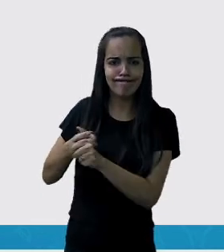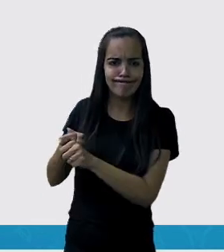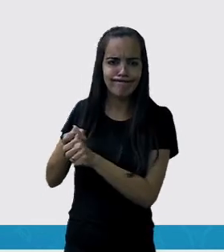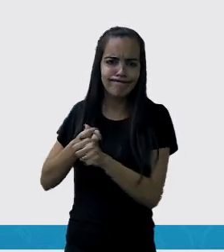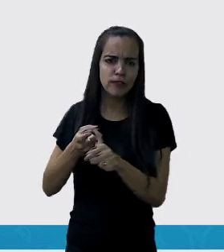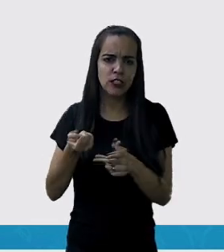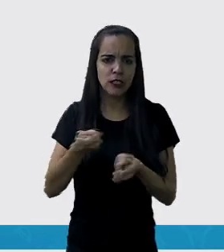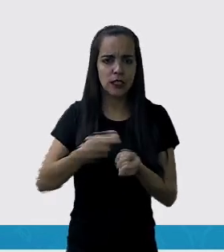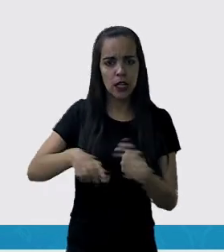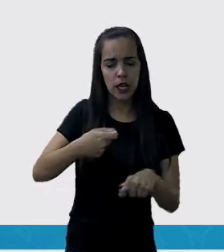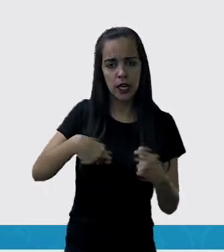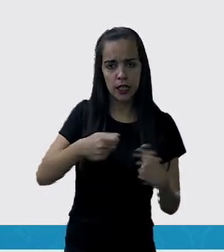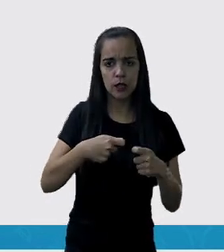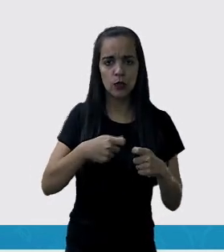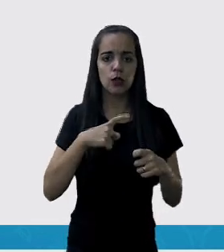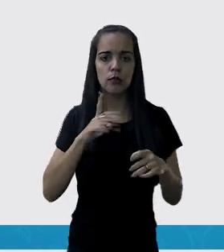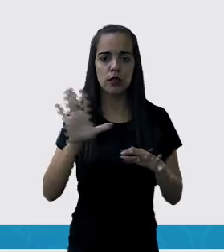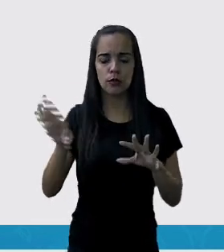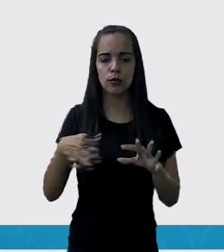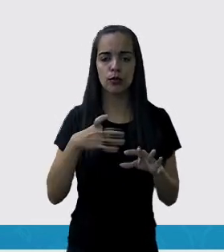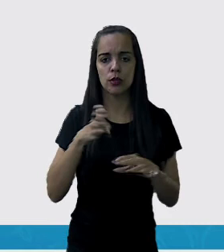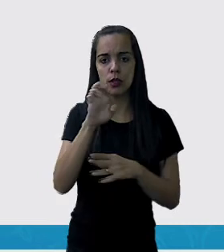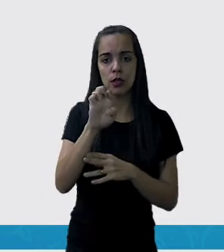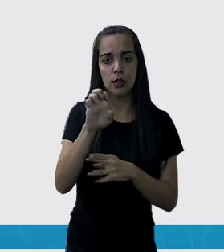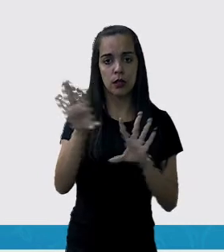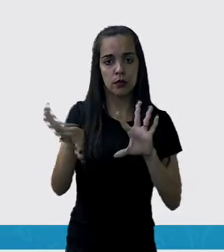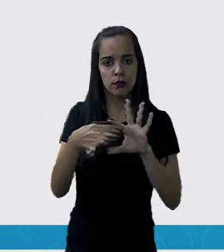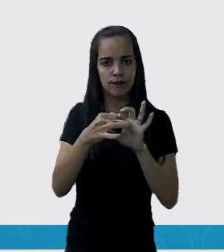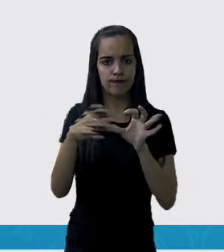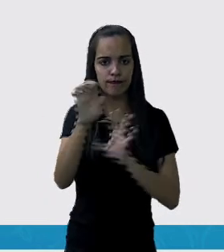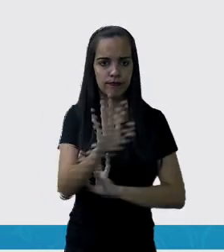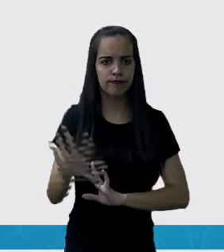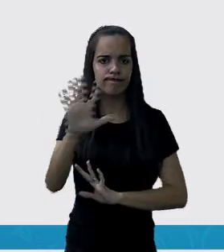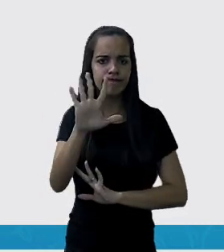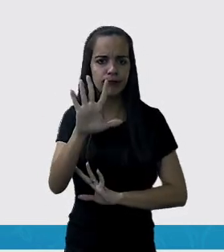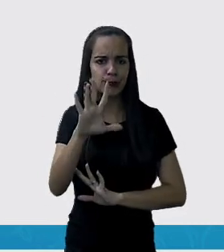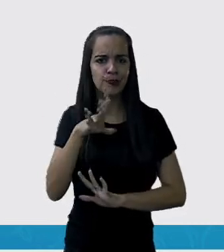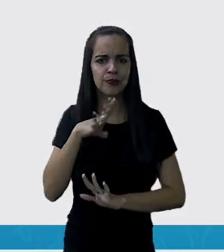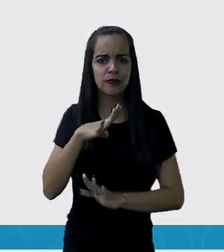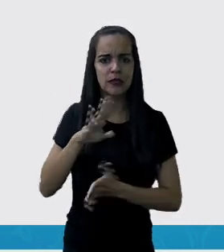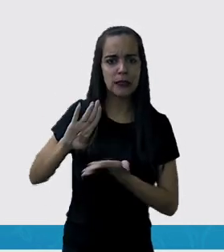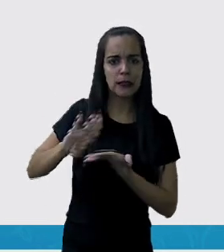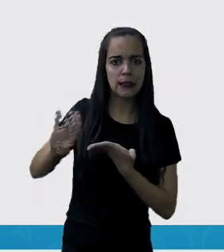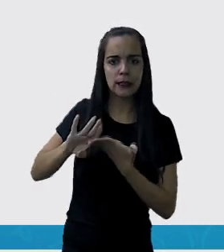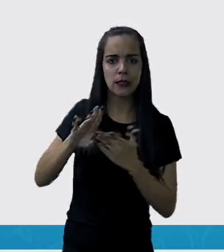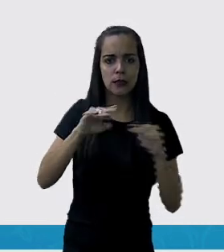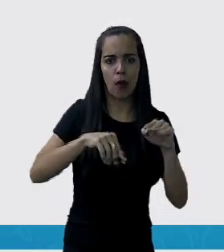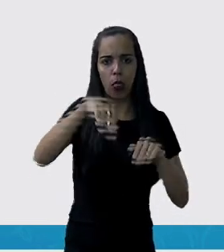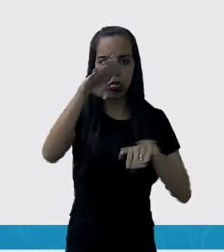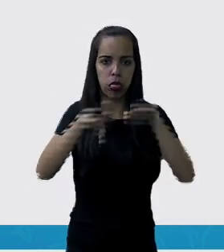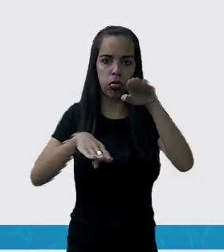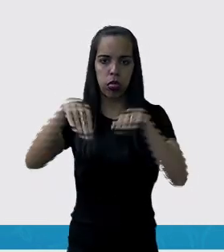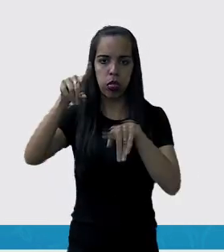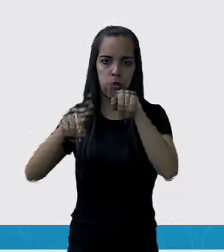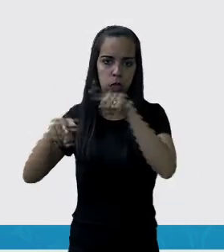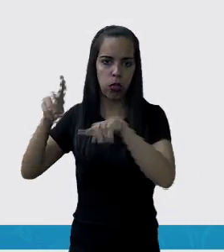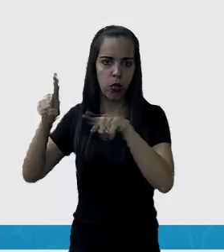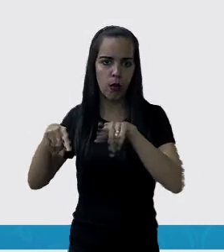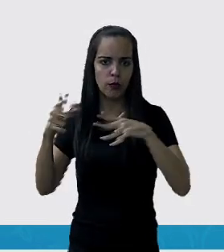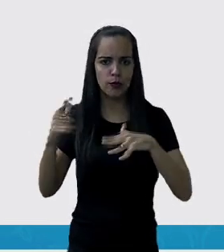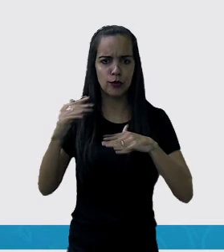de algumas das economias da União Europeia e a discrepância, a diferença